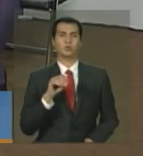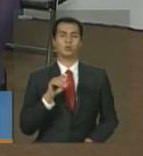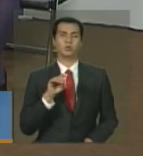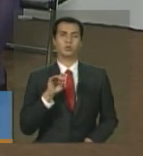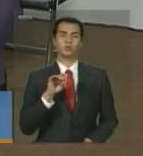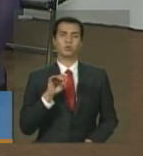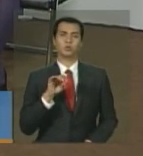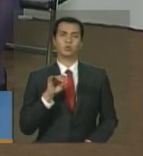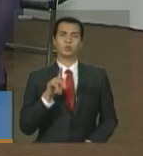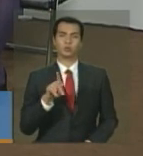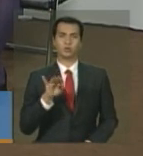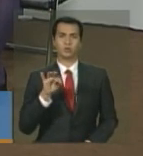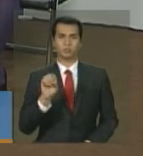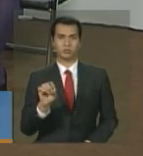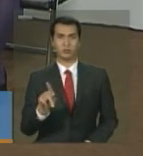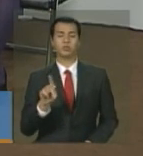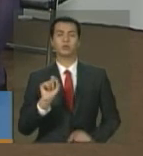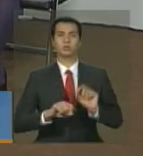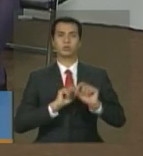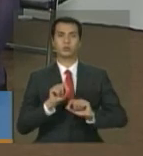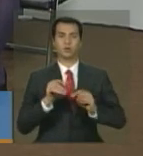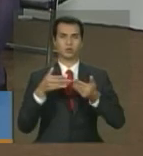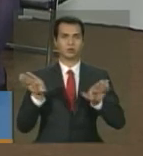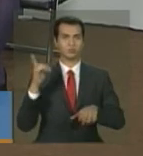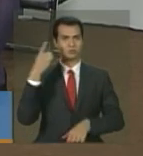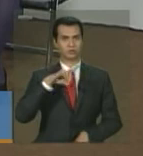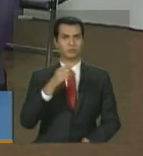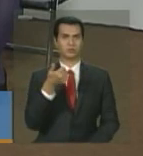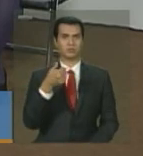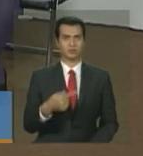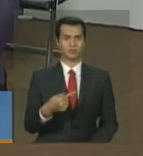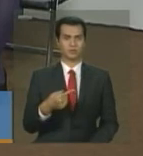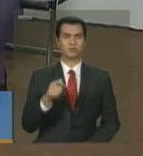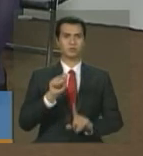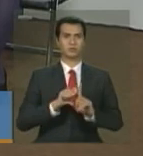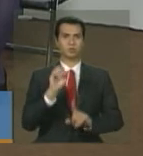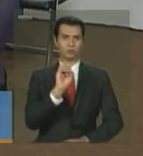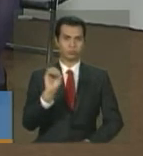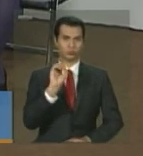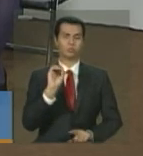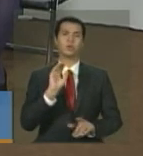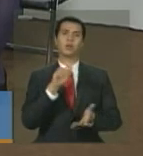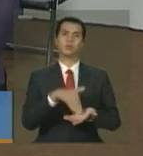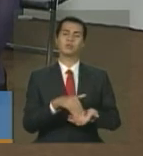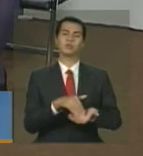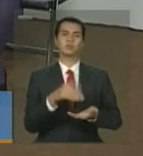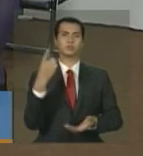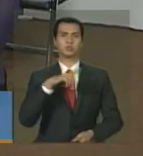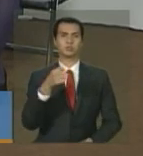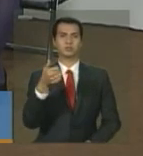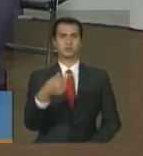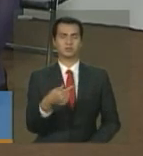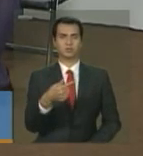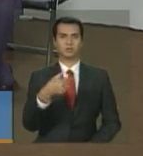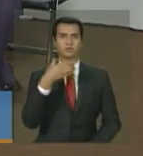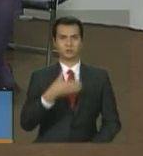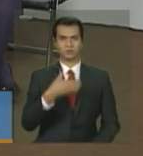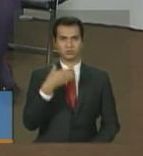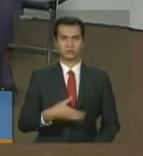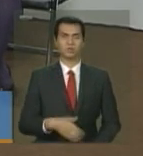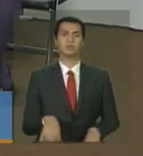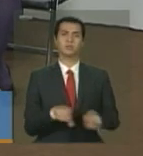que abriu Dezessete de Outubro e também fecha em dois de dezembro e o senso da gestão estadual